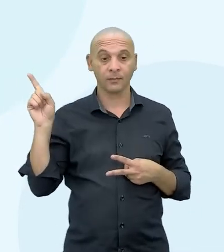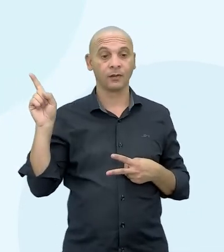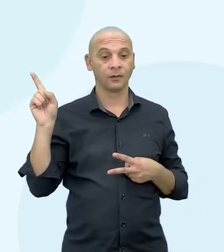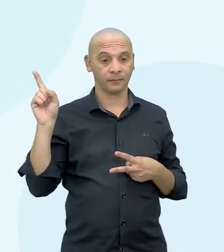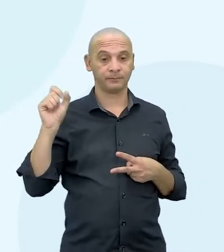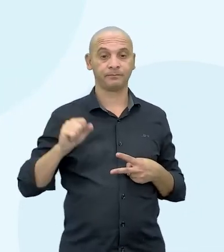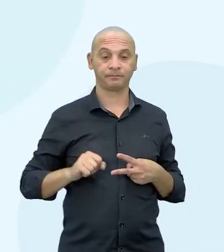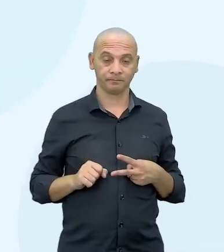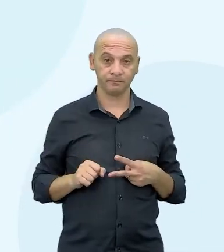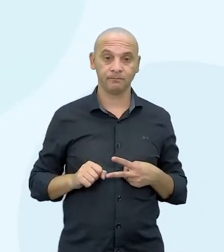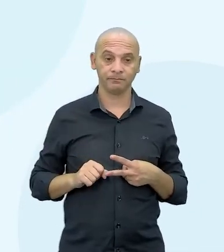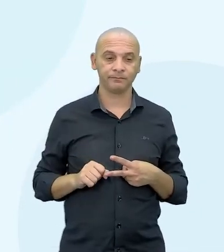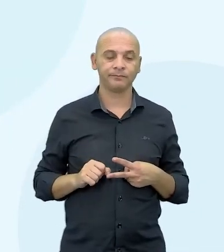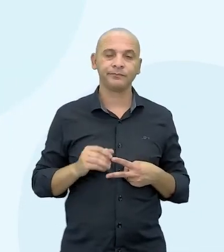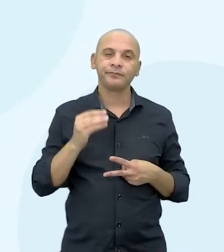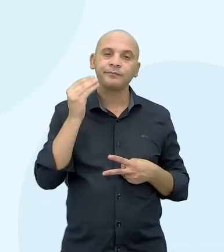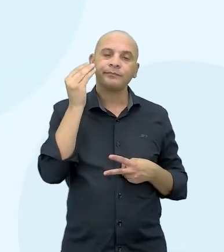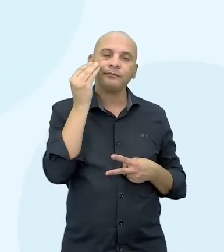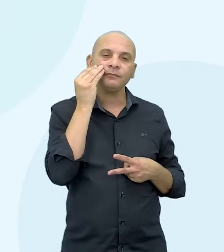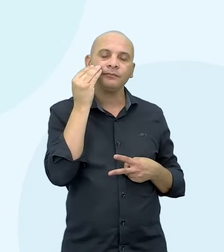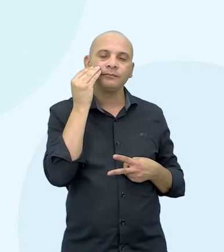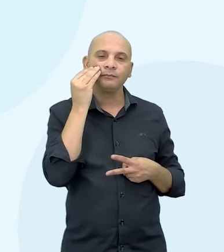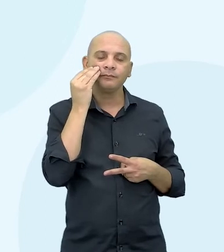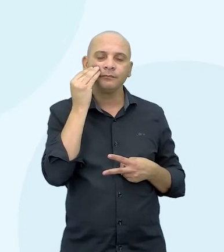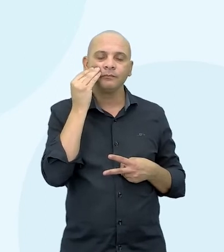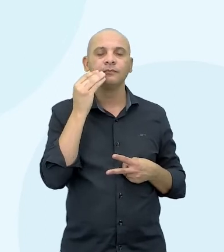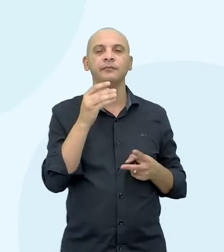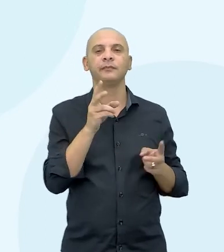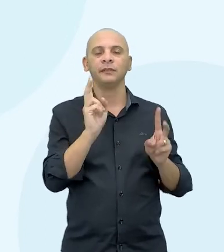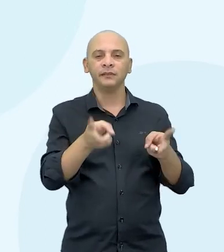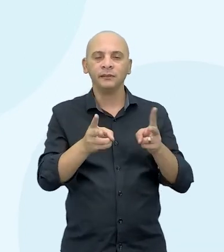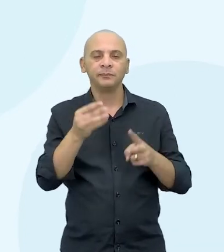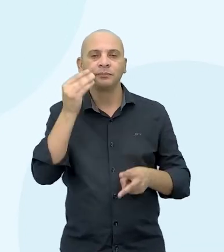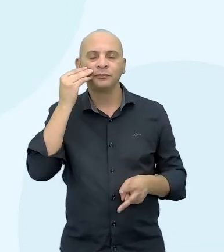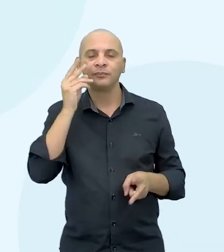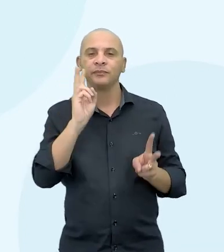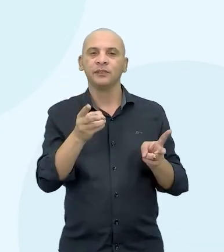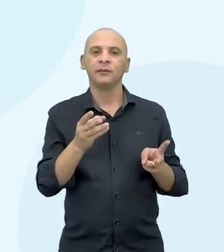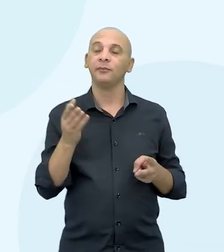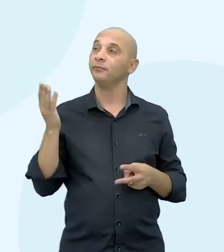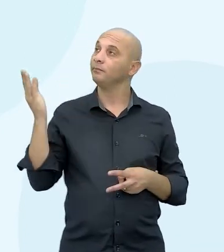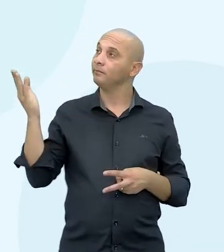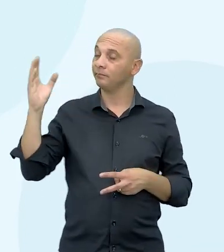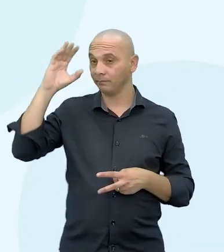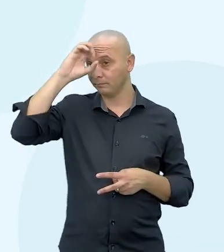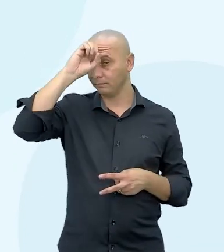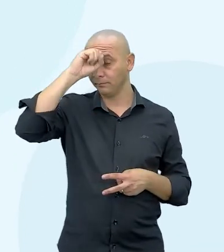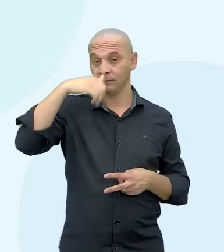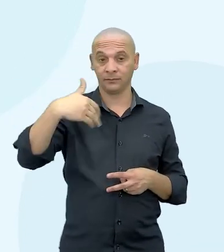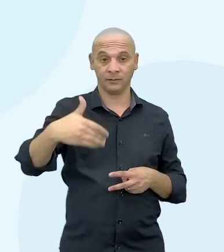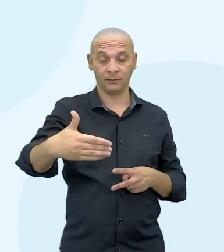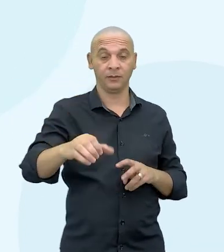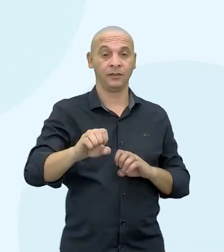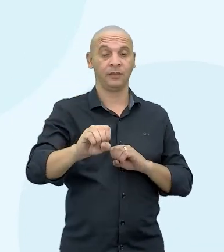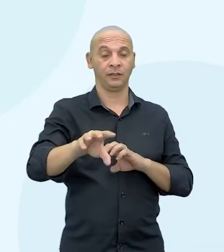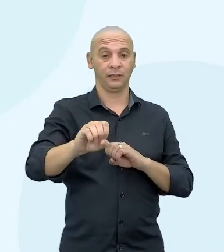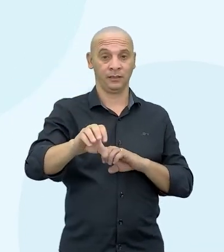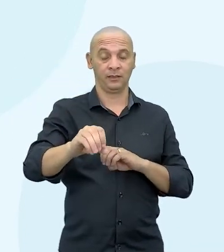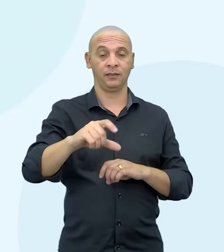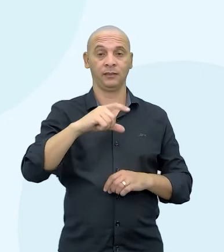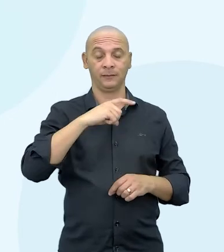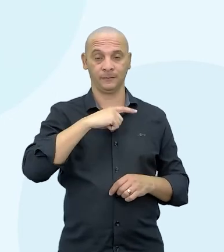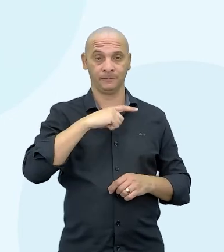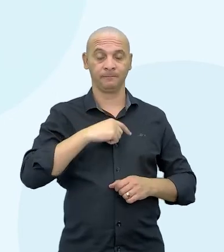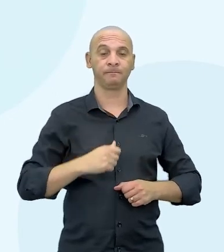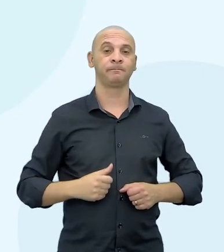também a possibilidade da realização de experimentos contínuos, nessa nova realidade de